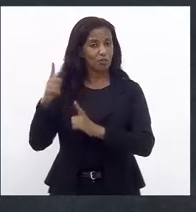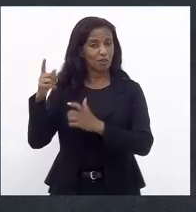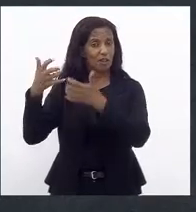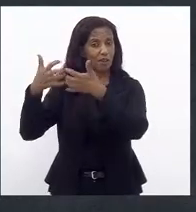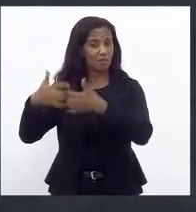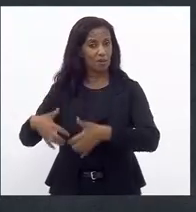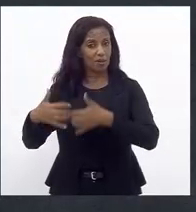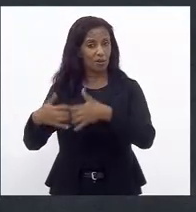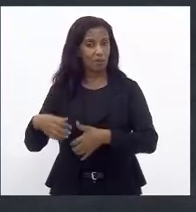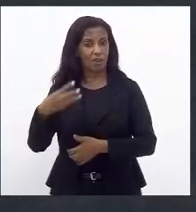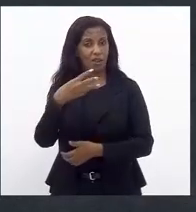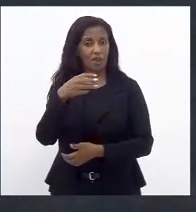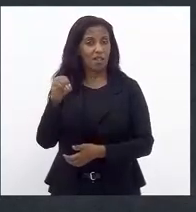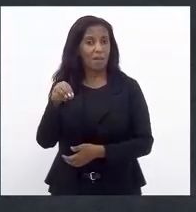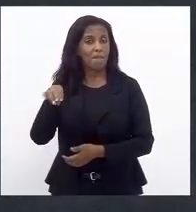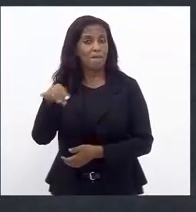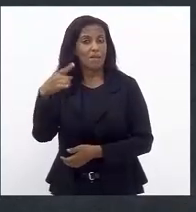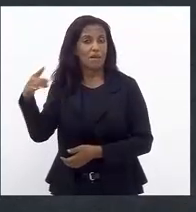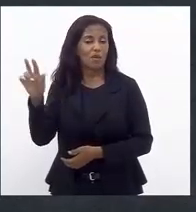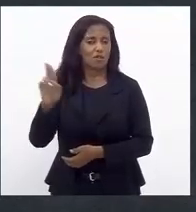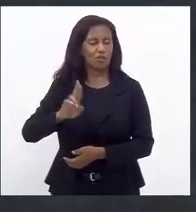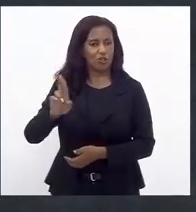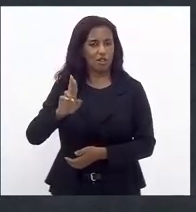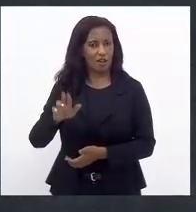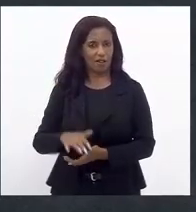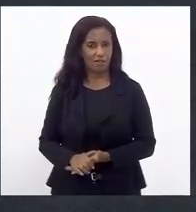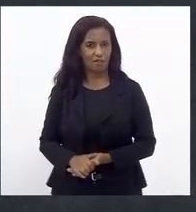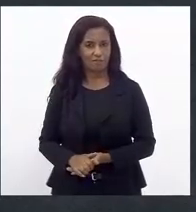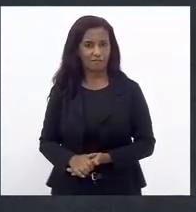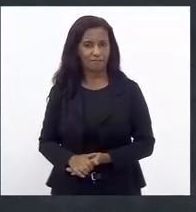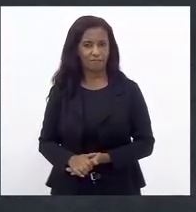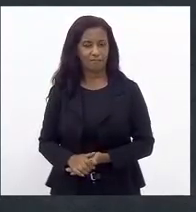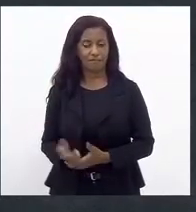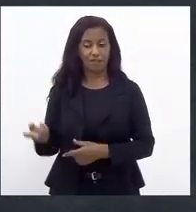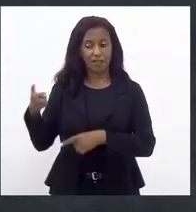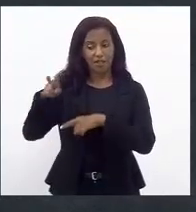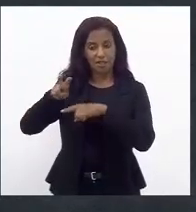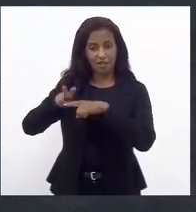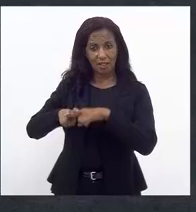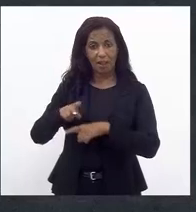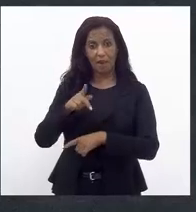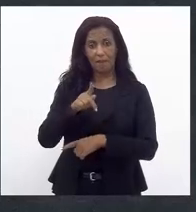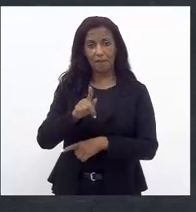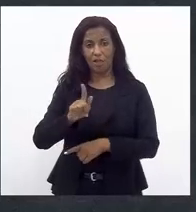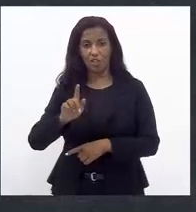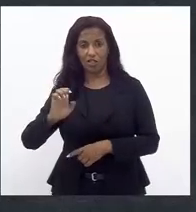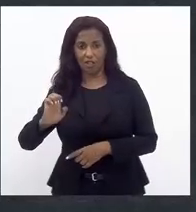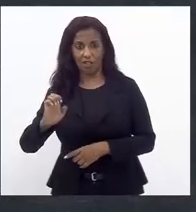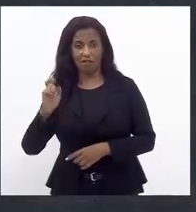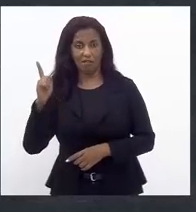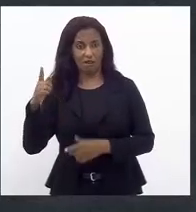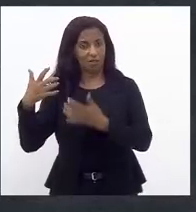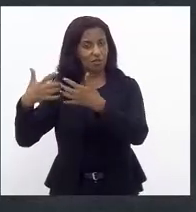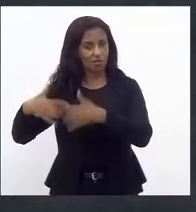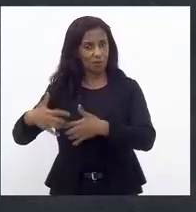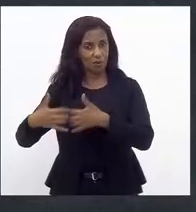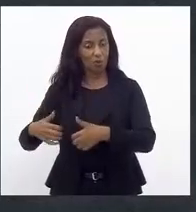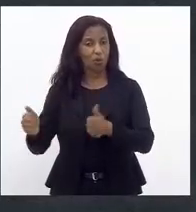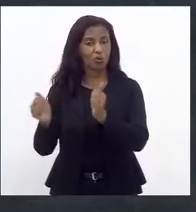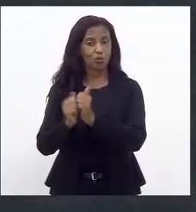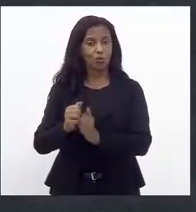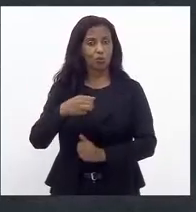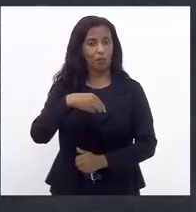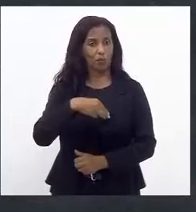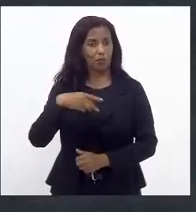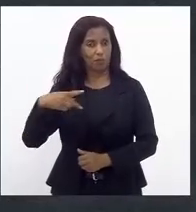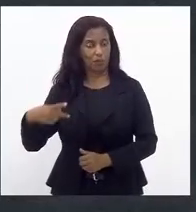de 300 milhões de reais Tentamos com a procuradoria-geral da Fazenda Nacional junto com o ministério